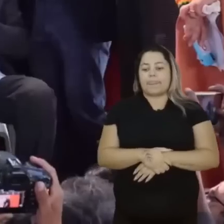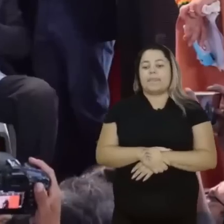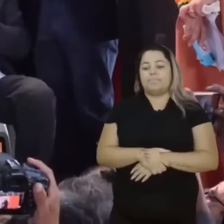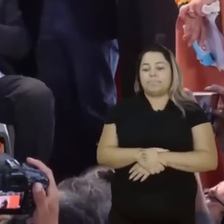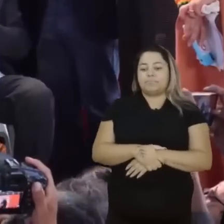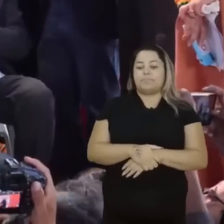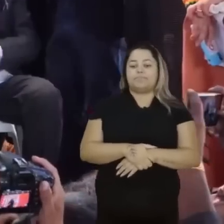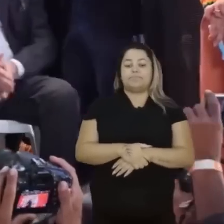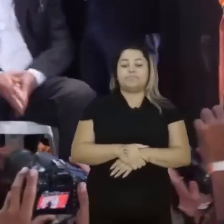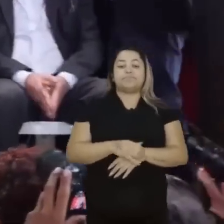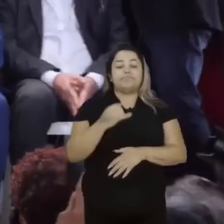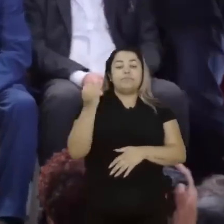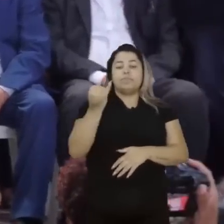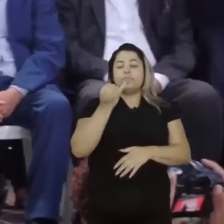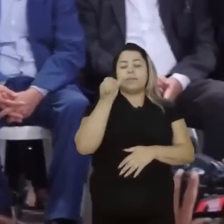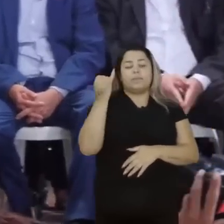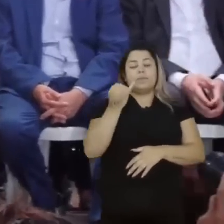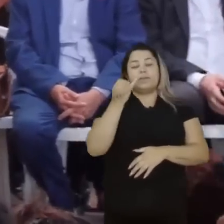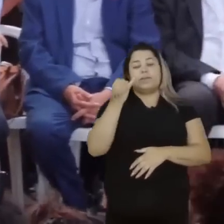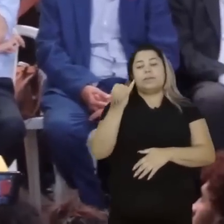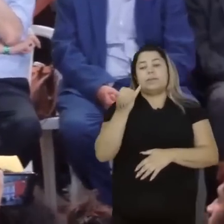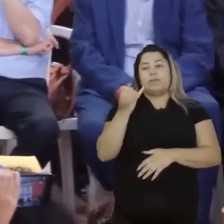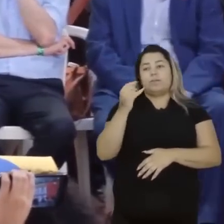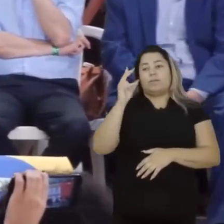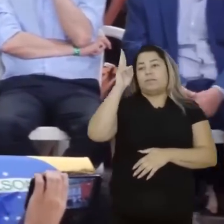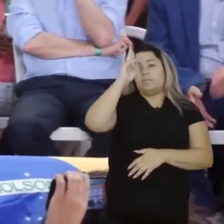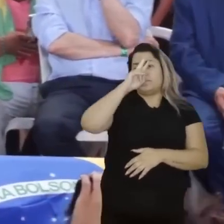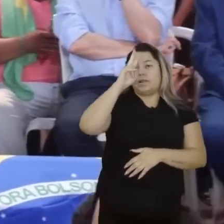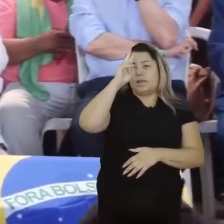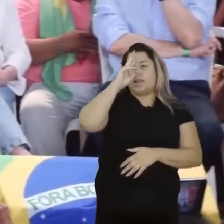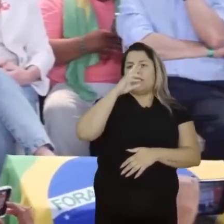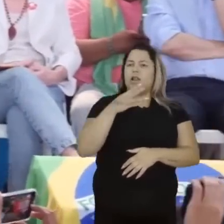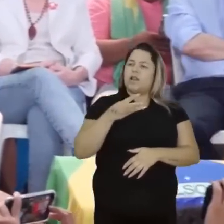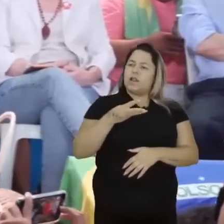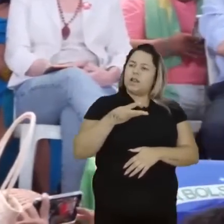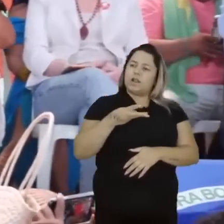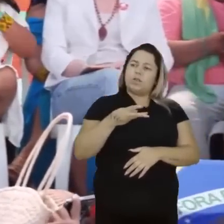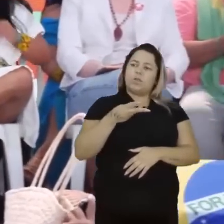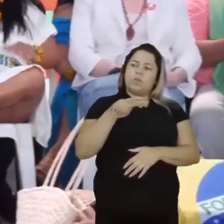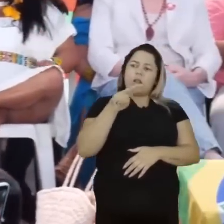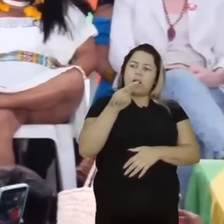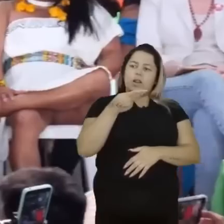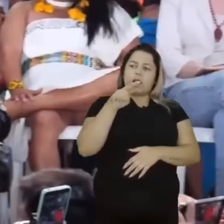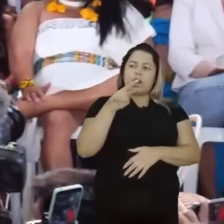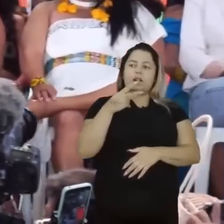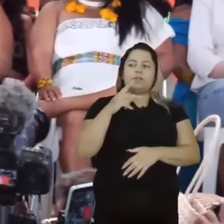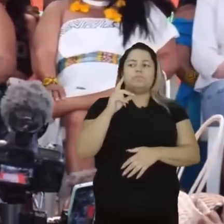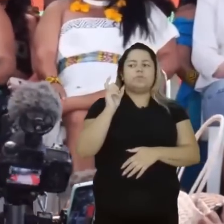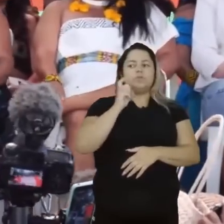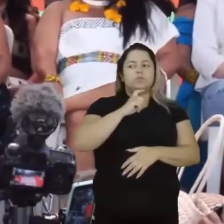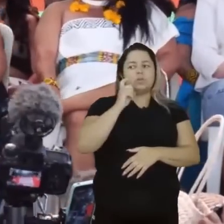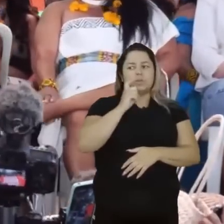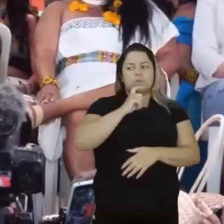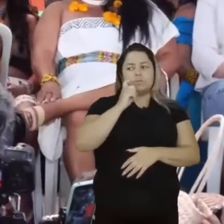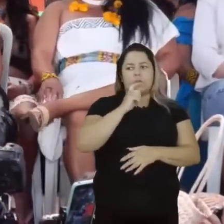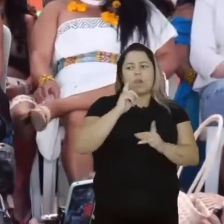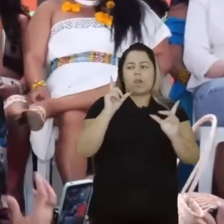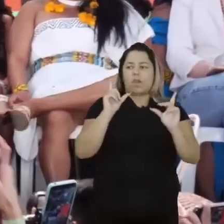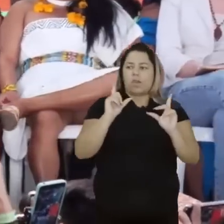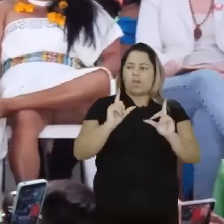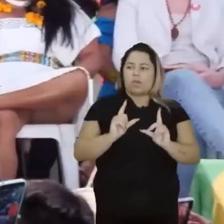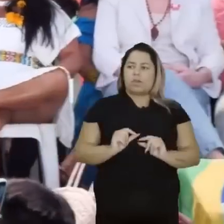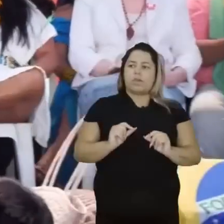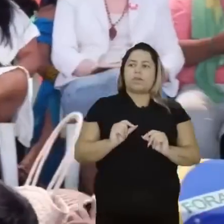E é importante a gente lembrar que eles contaram uma narrativa mentirosa para reduzir as